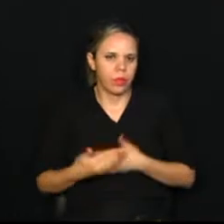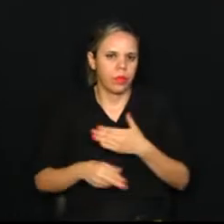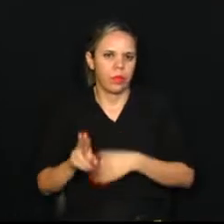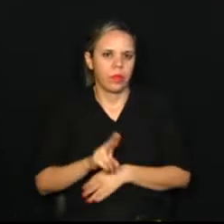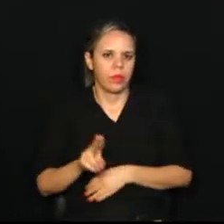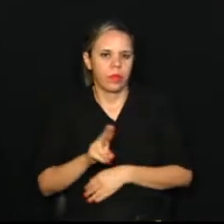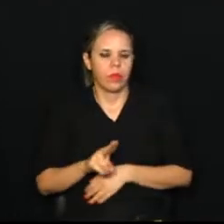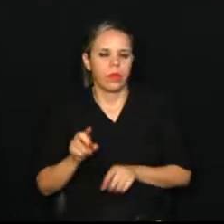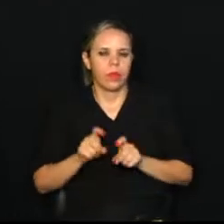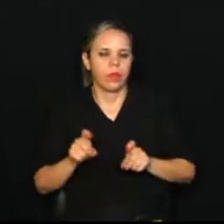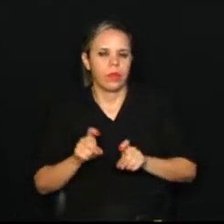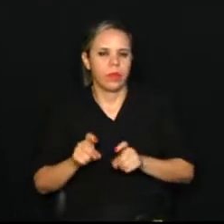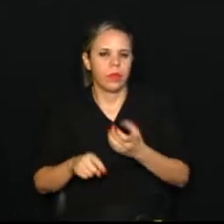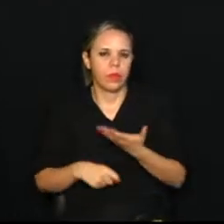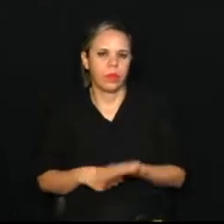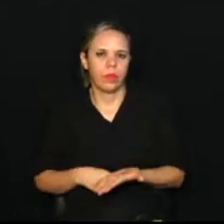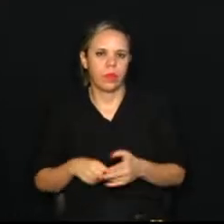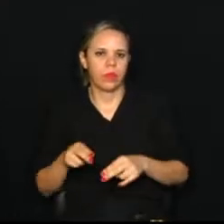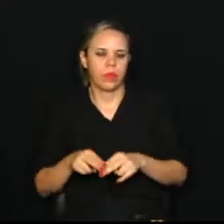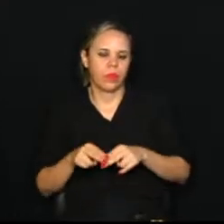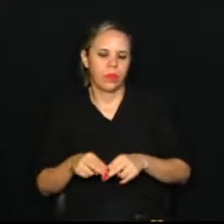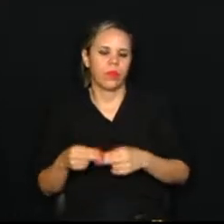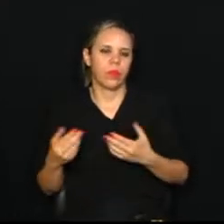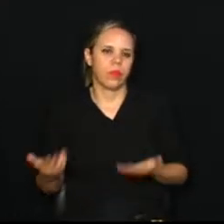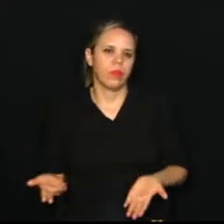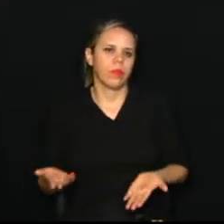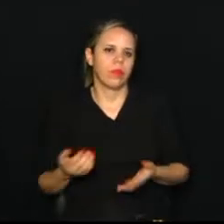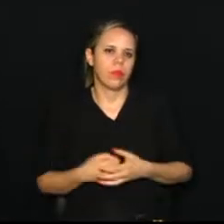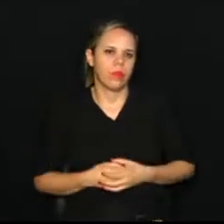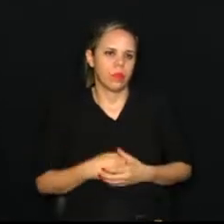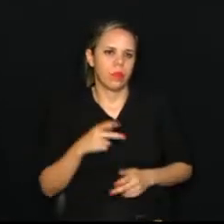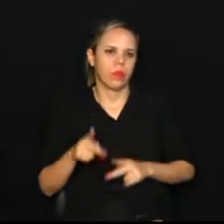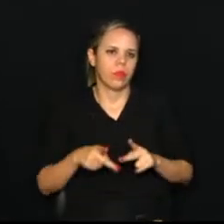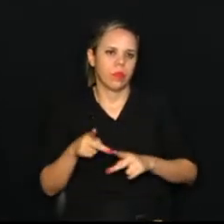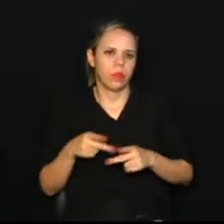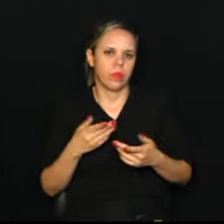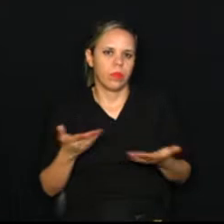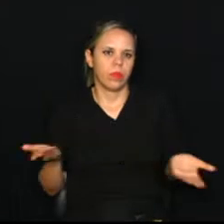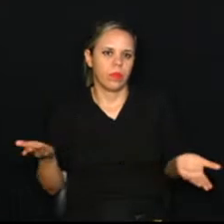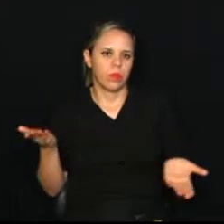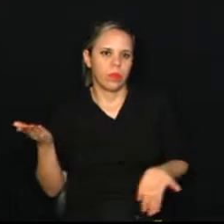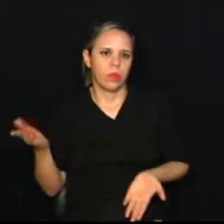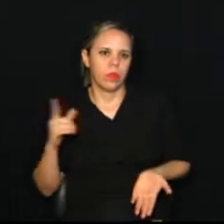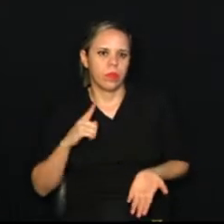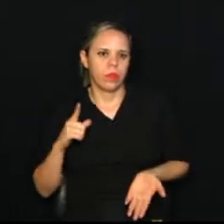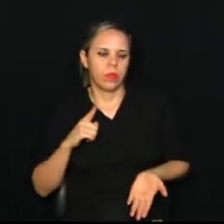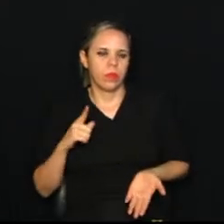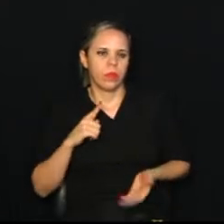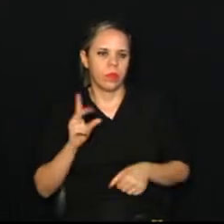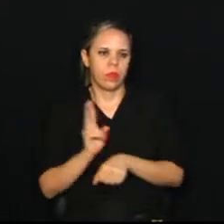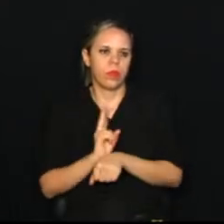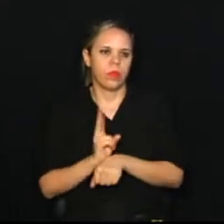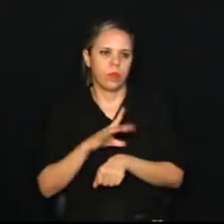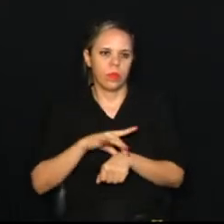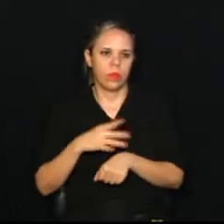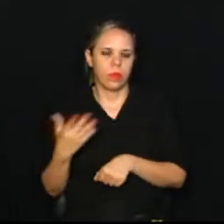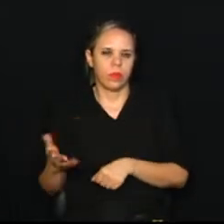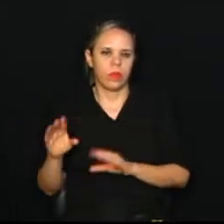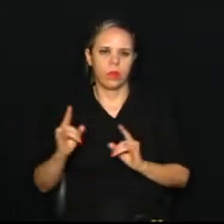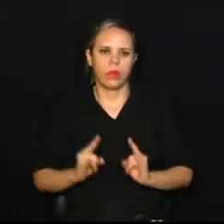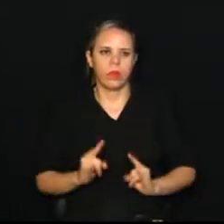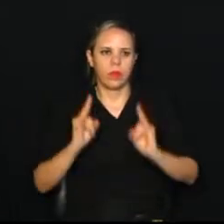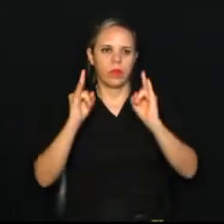dessa informação em favor da população. Nós temos uma segurança física no